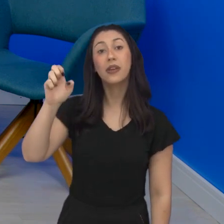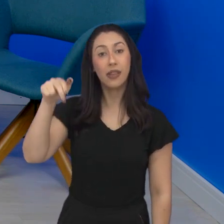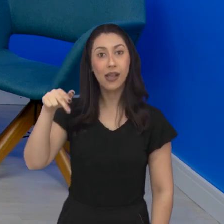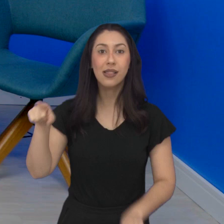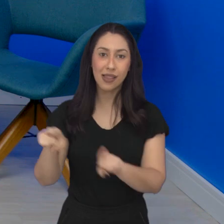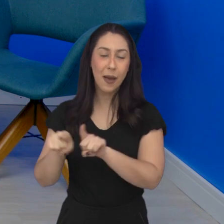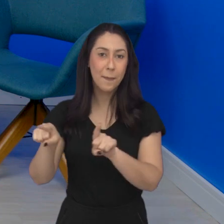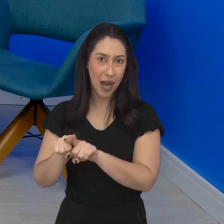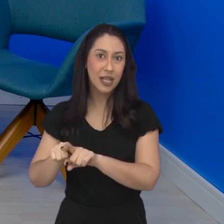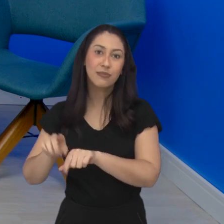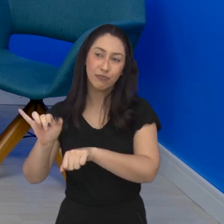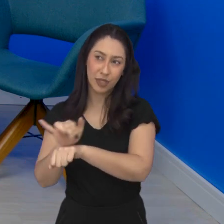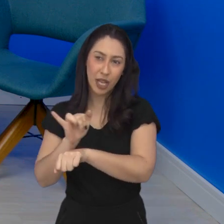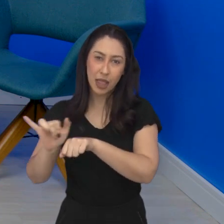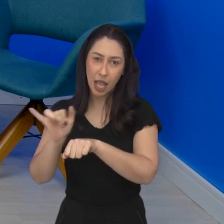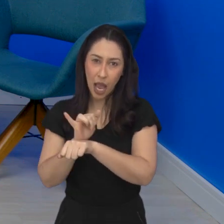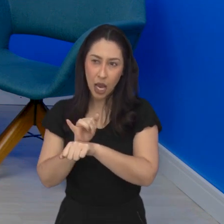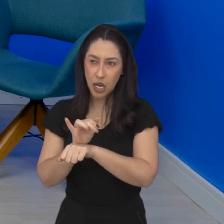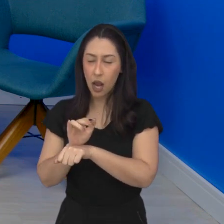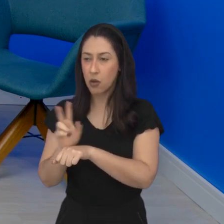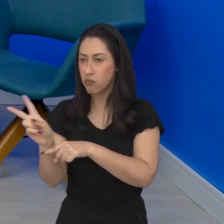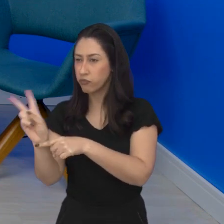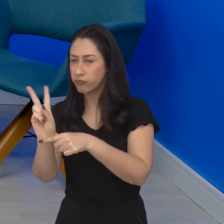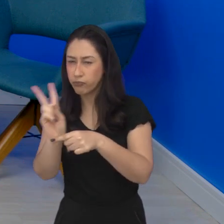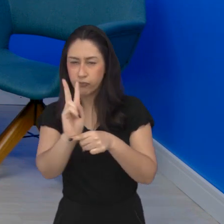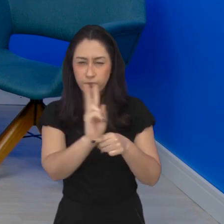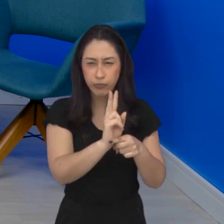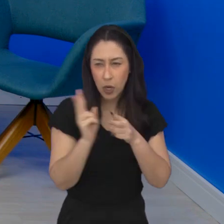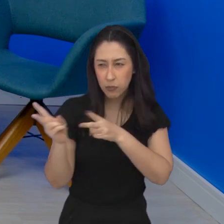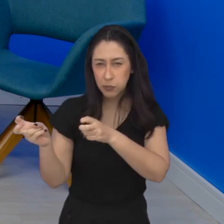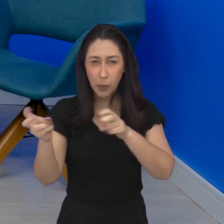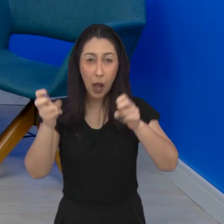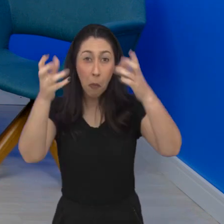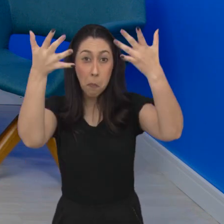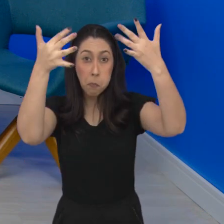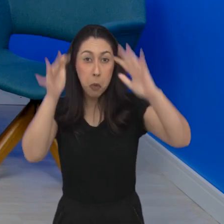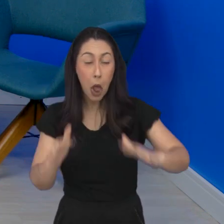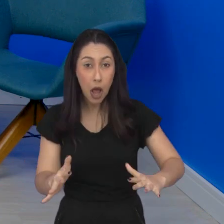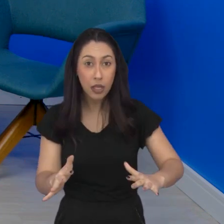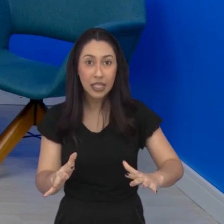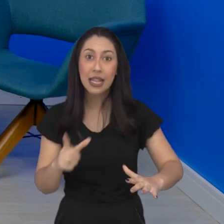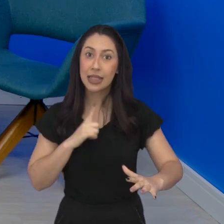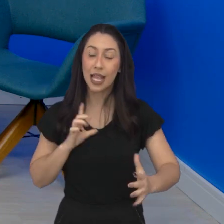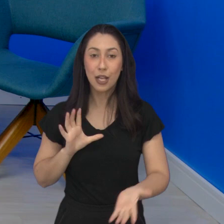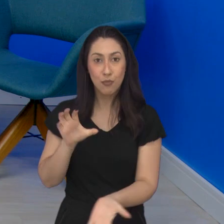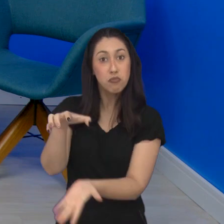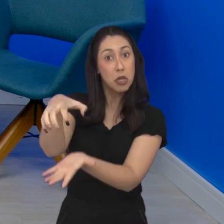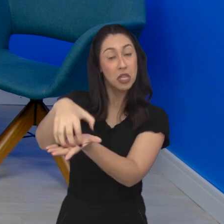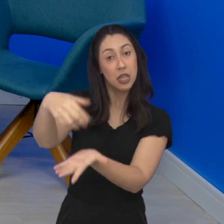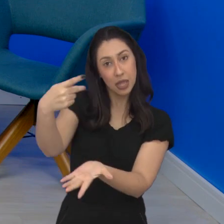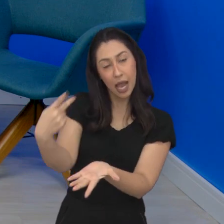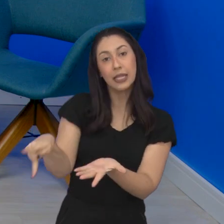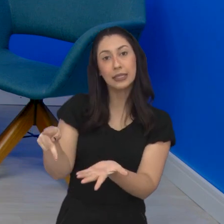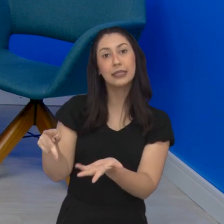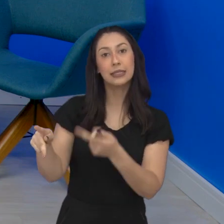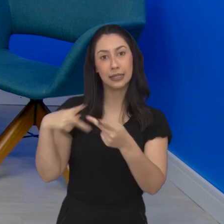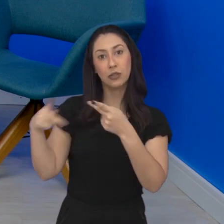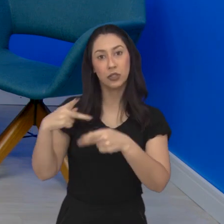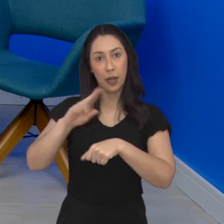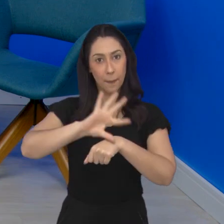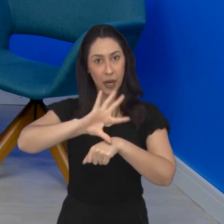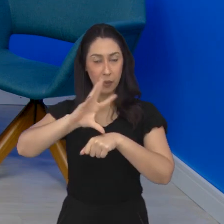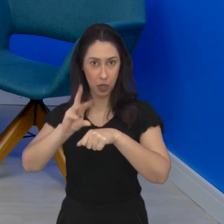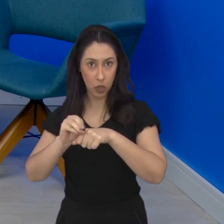desse ecossistema. Responsável pelo monitoramento e alerta de desastres em todo o país, eles têm sede aqui em São José, no Parque